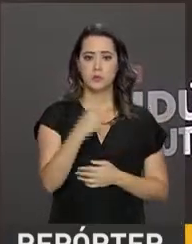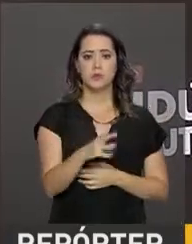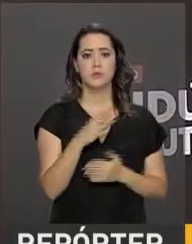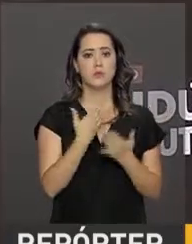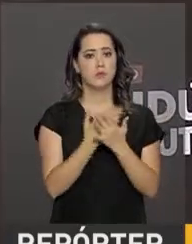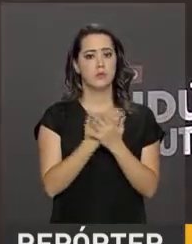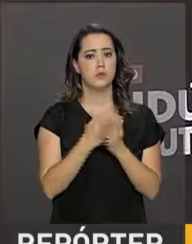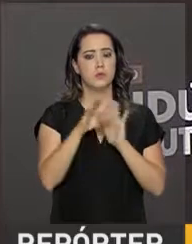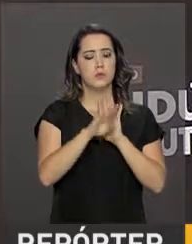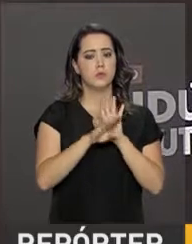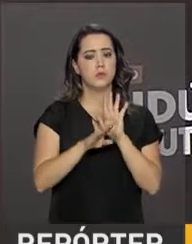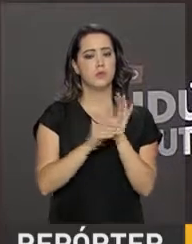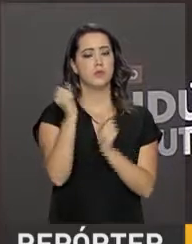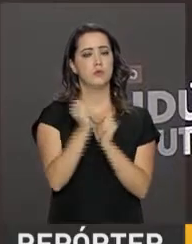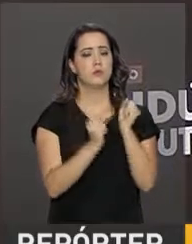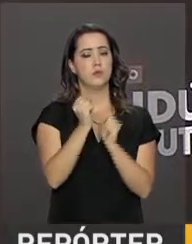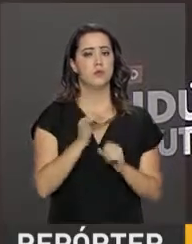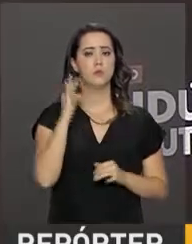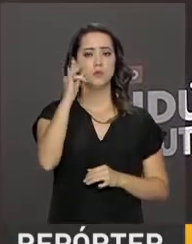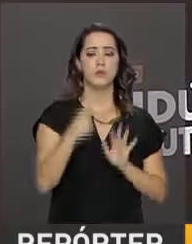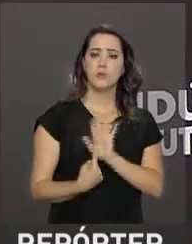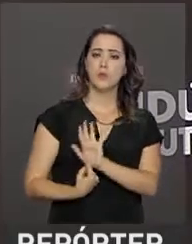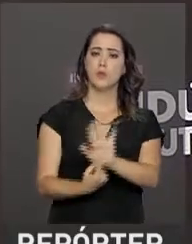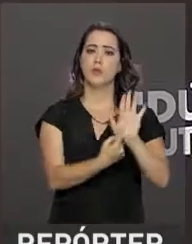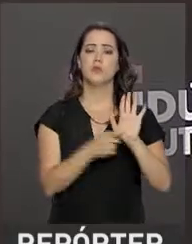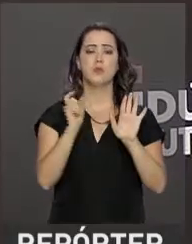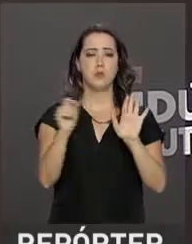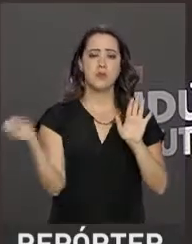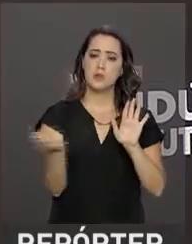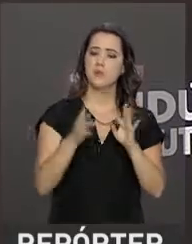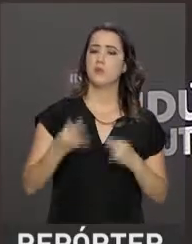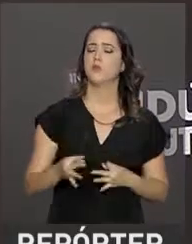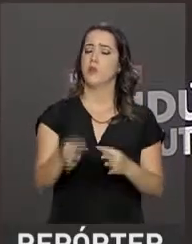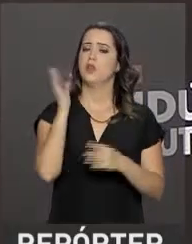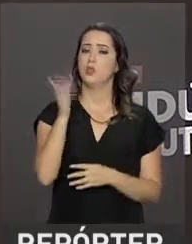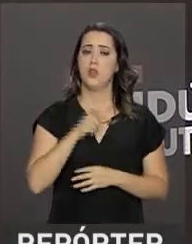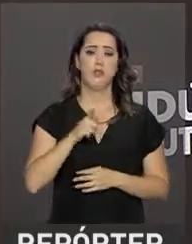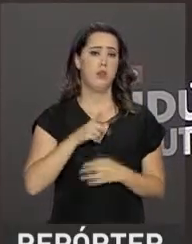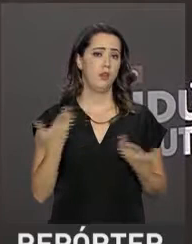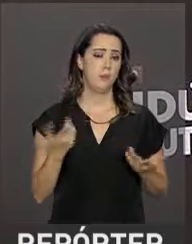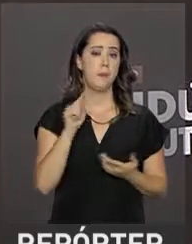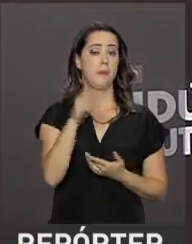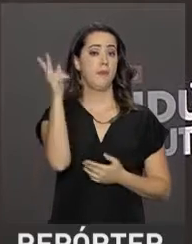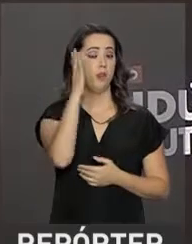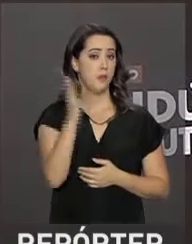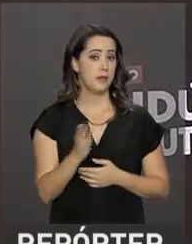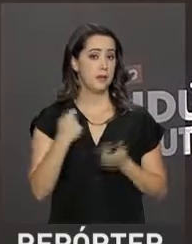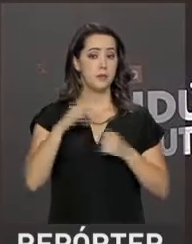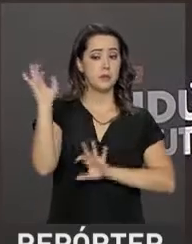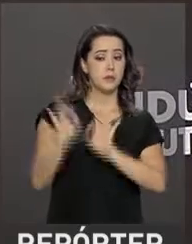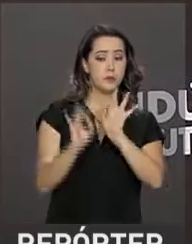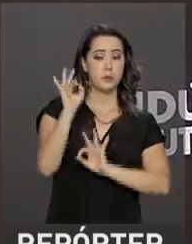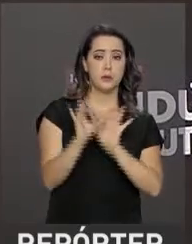do estudo do projeto Indústria do Futuro, que mostra que essas tecnologias inovadoras já existem e o país precisa se